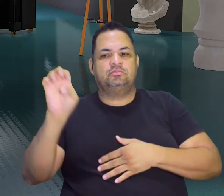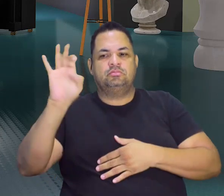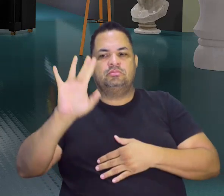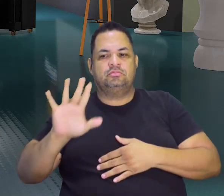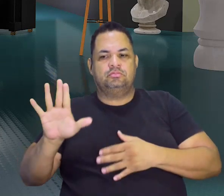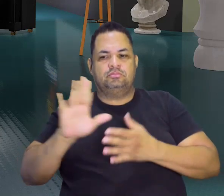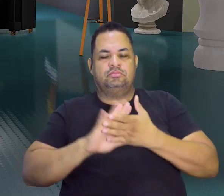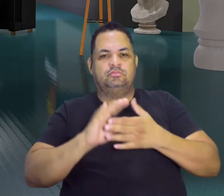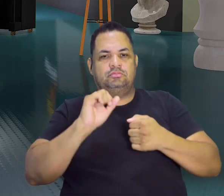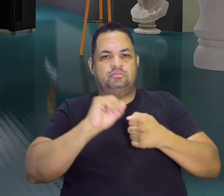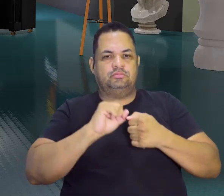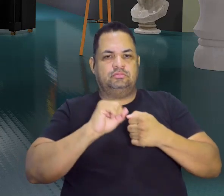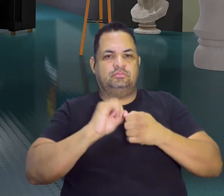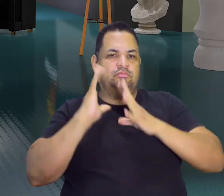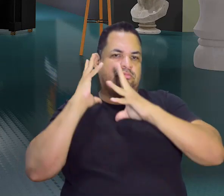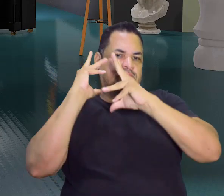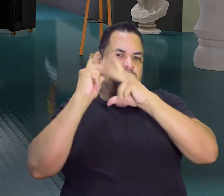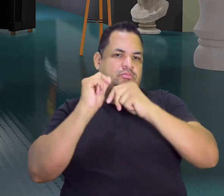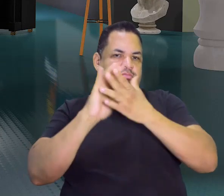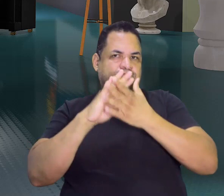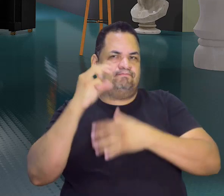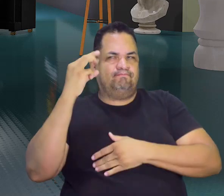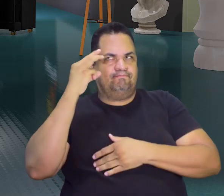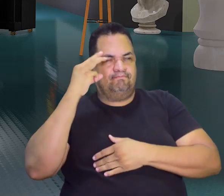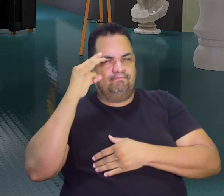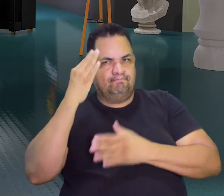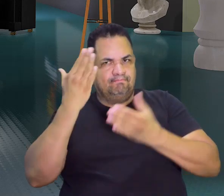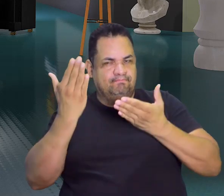dessa revisão, você vai ficar aí com a mente mais